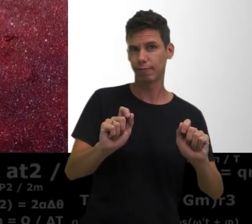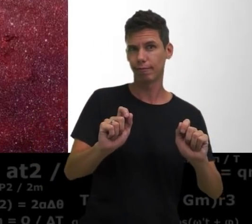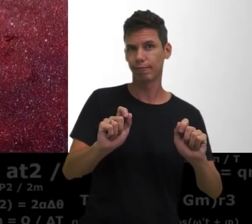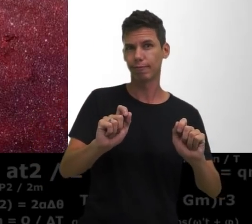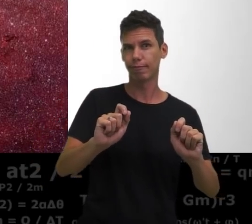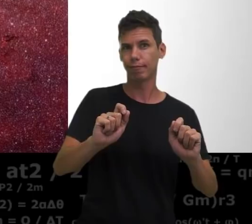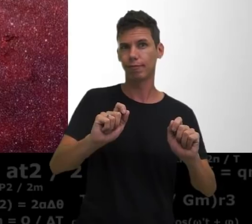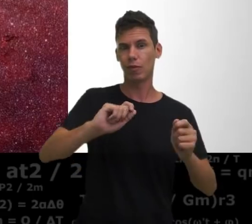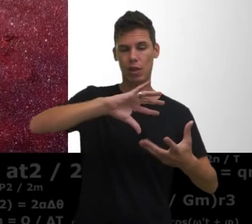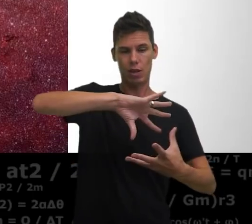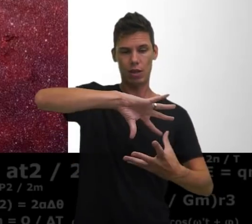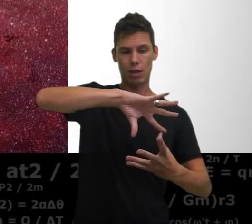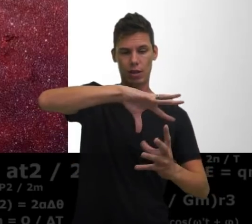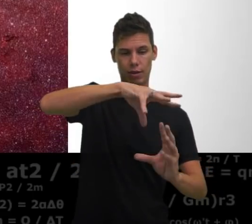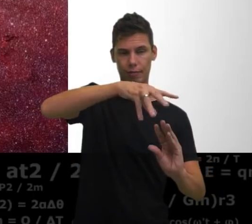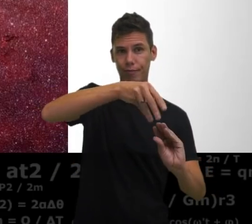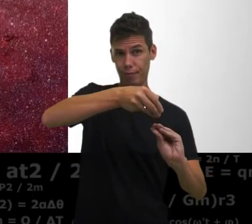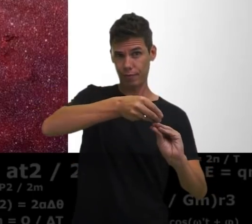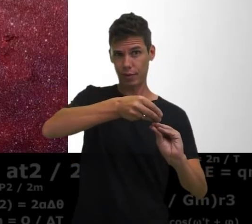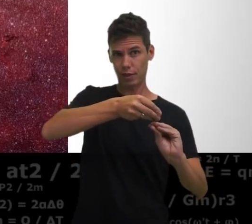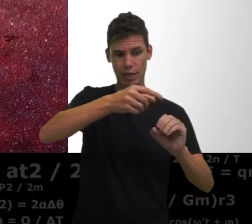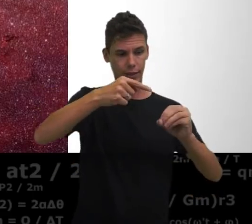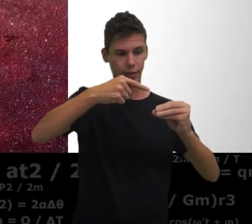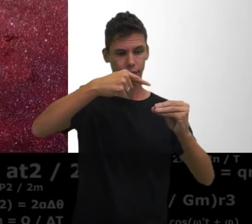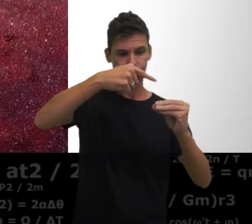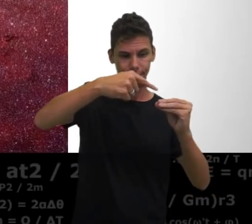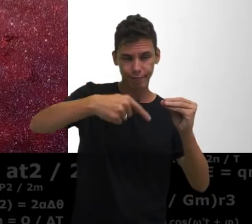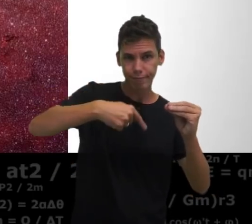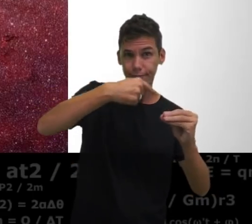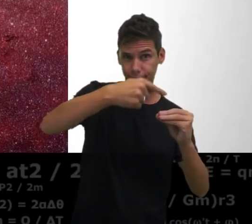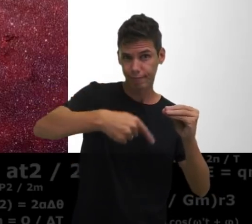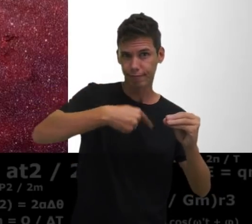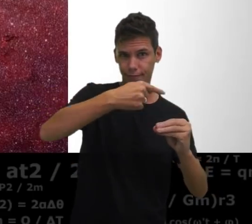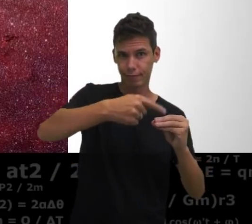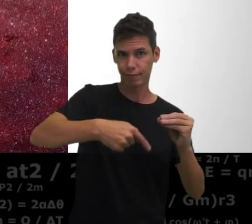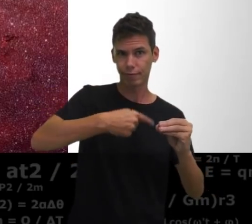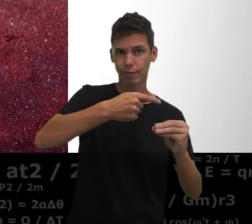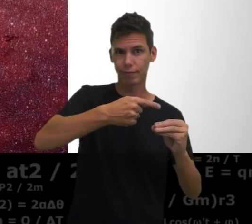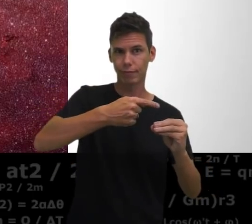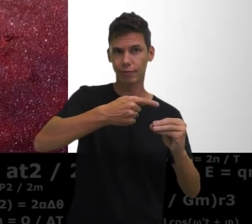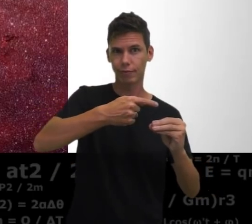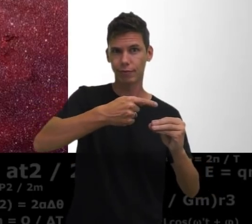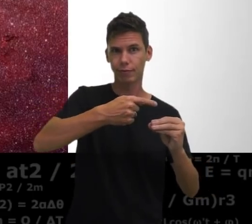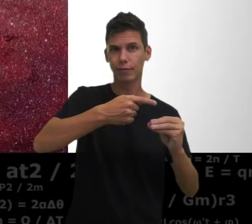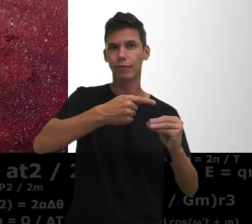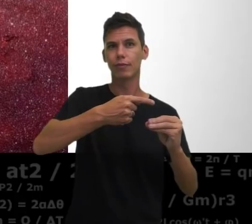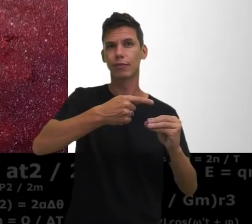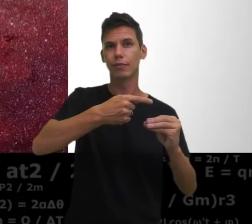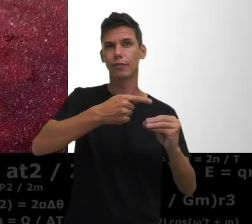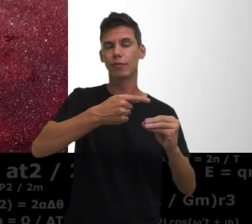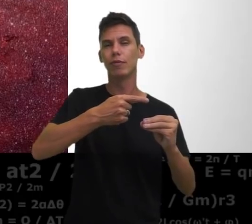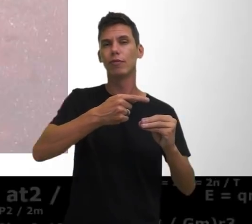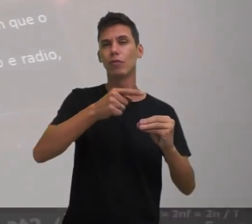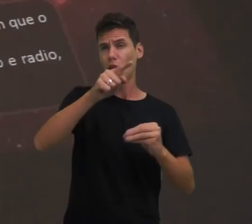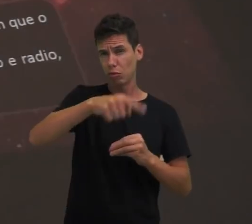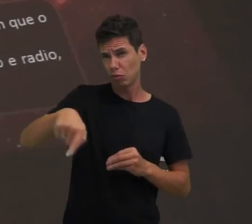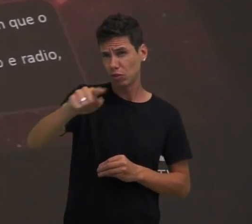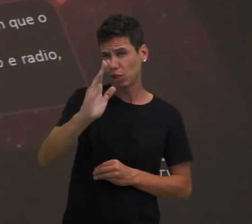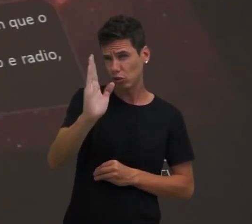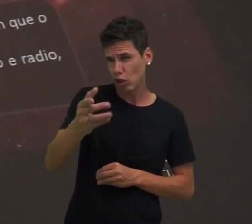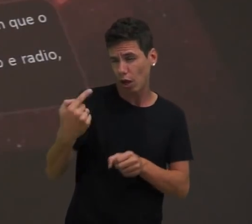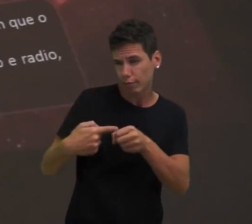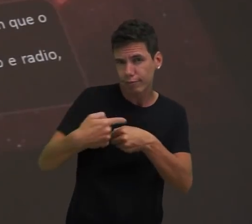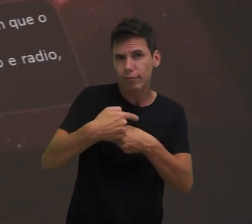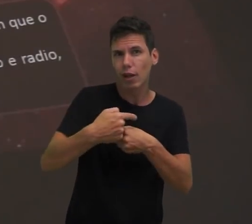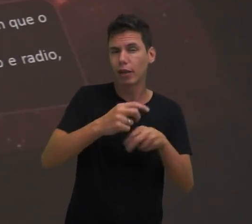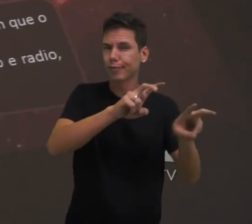mas vocês já vão entender por que eu estou mudando de assunto, tá? Então vamos falar do centro da Via Láctea, tá? Quem aqui já